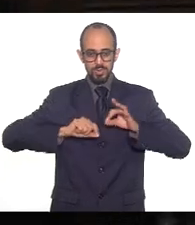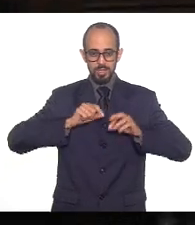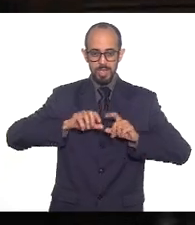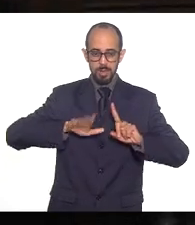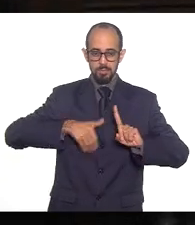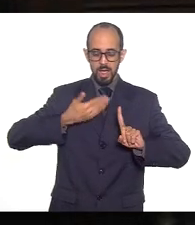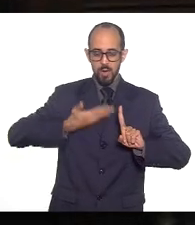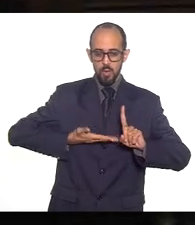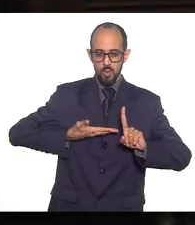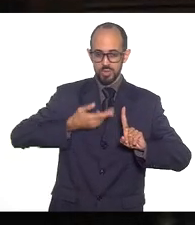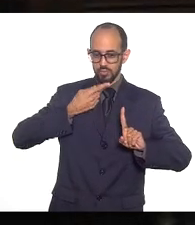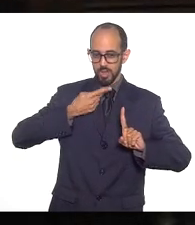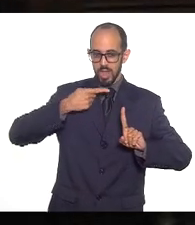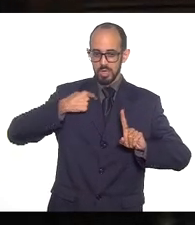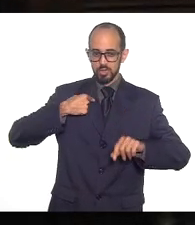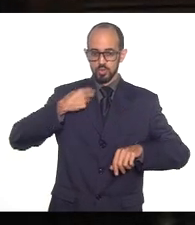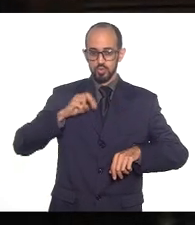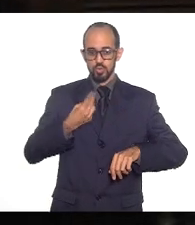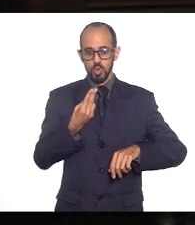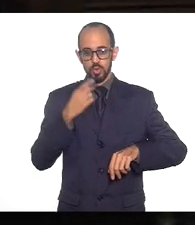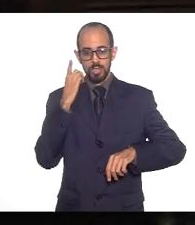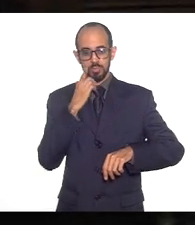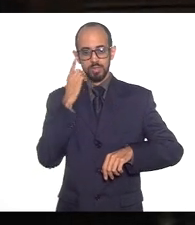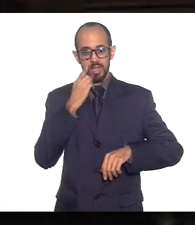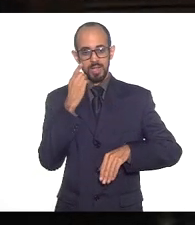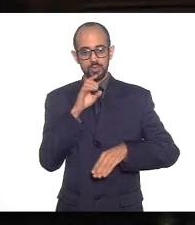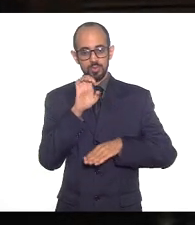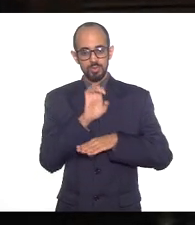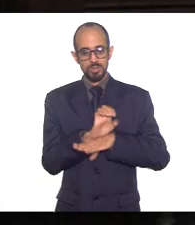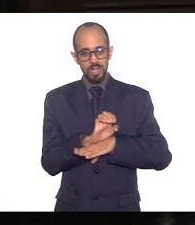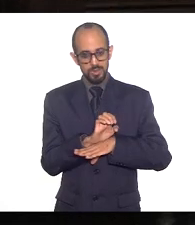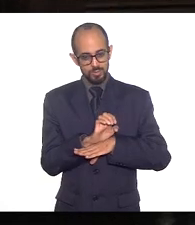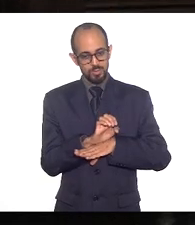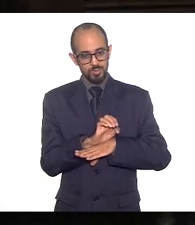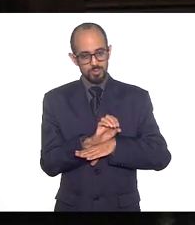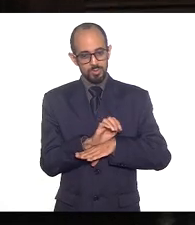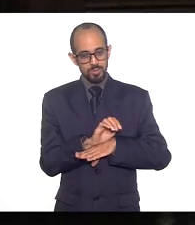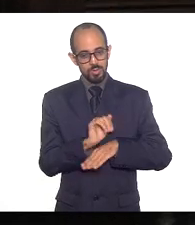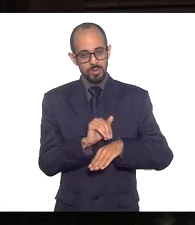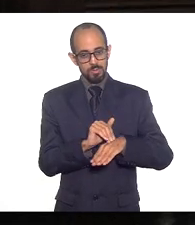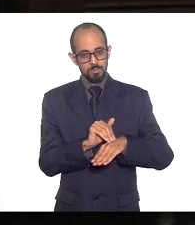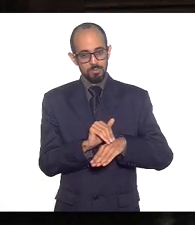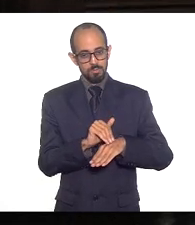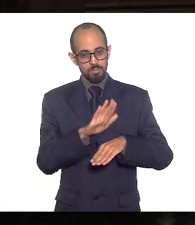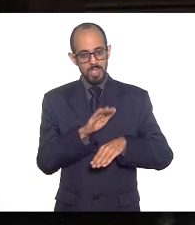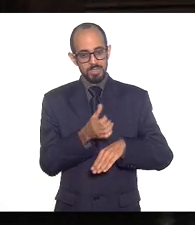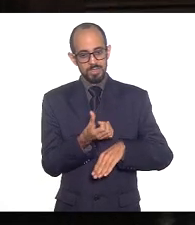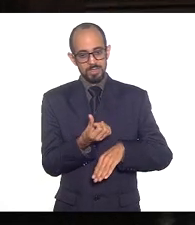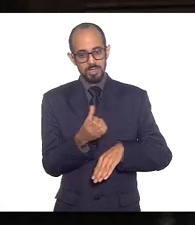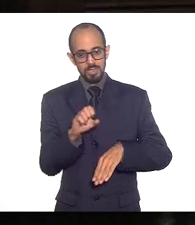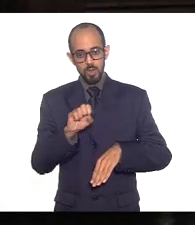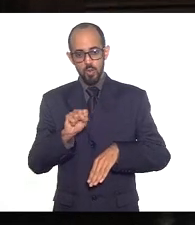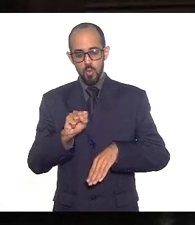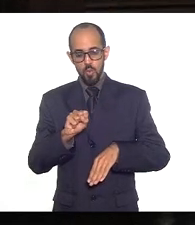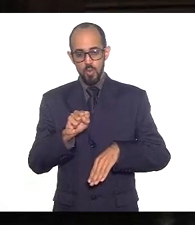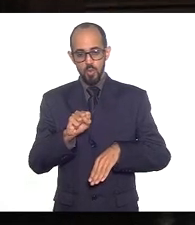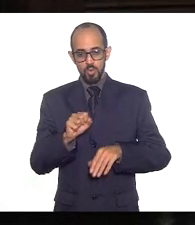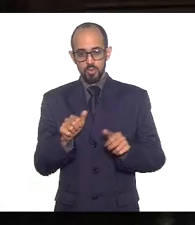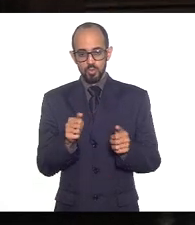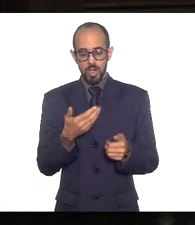que sou deputado estadual e com mais 68 companheiros